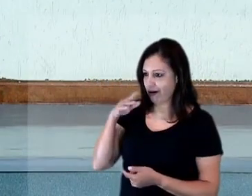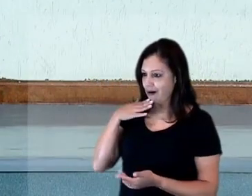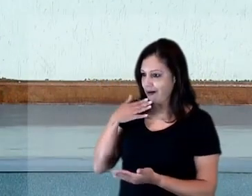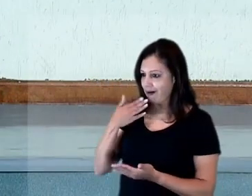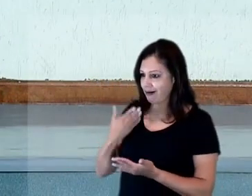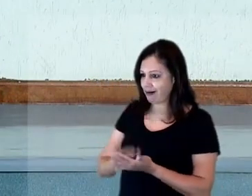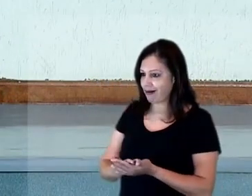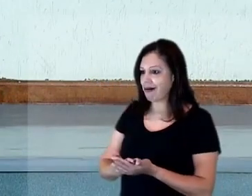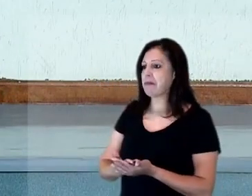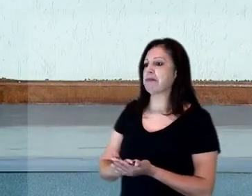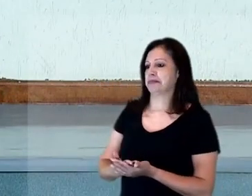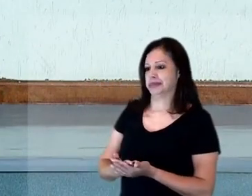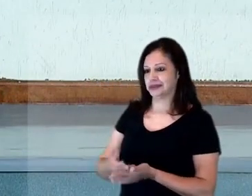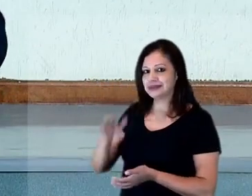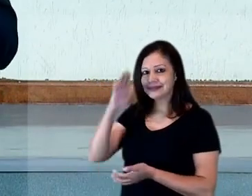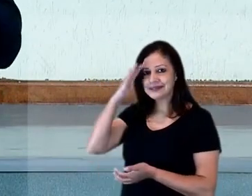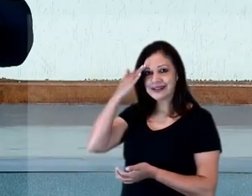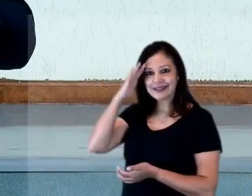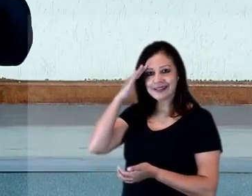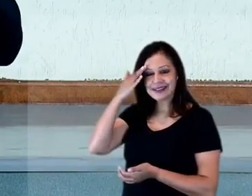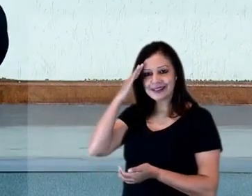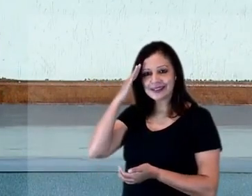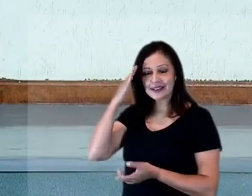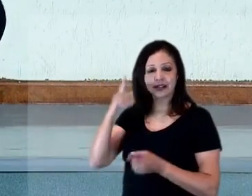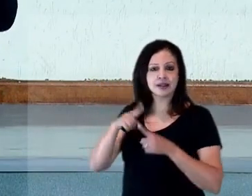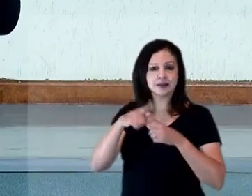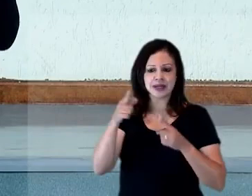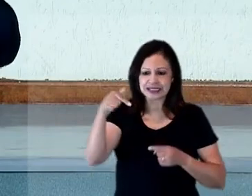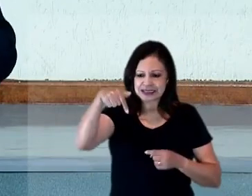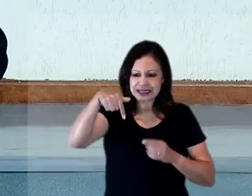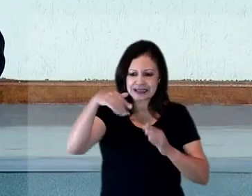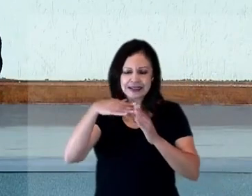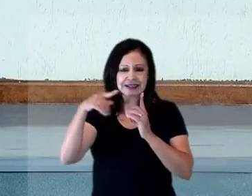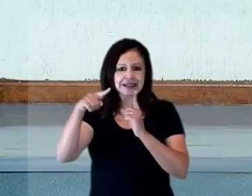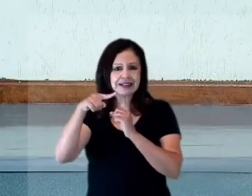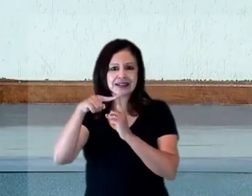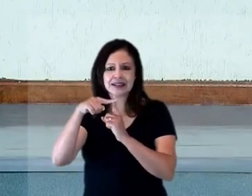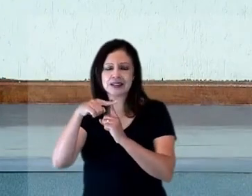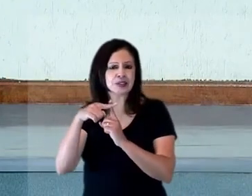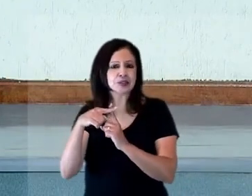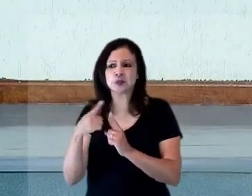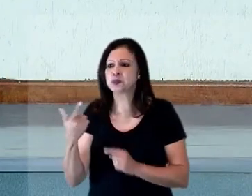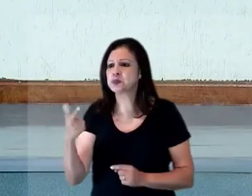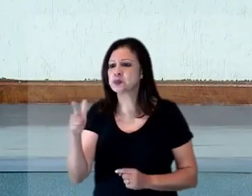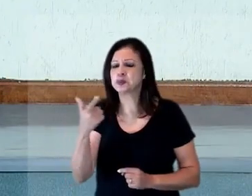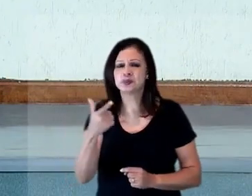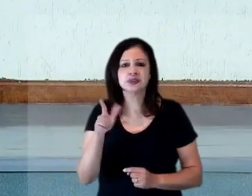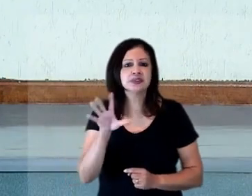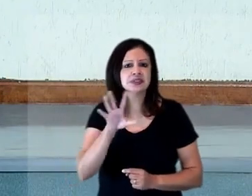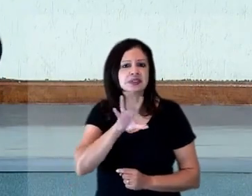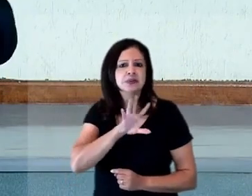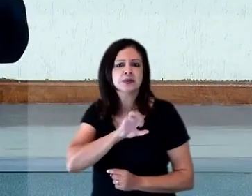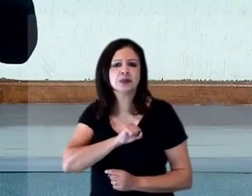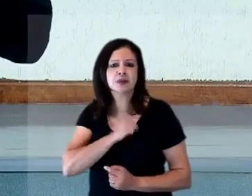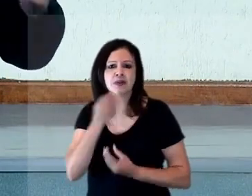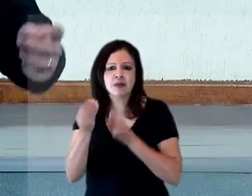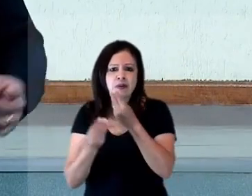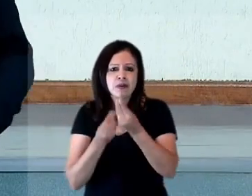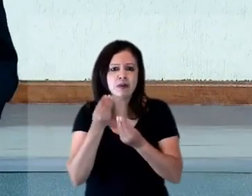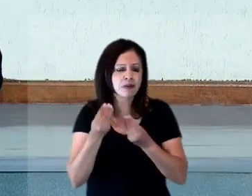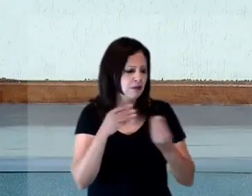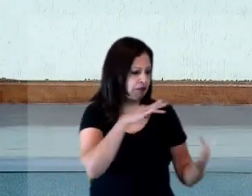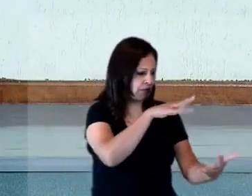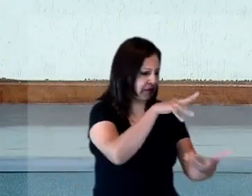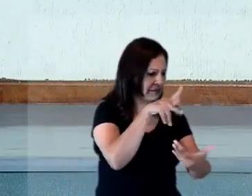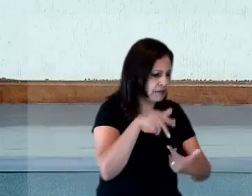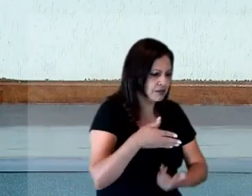naturalmente. Mas se nós não conseguimos praticar este amor aqui, na igreja, onde o Senhor nos estabeleceu, como faremos isso lá